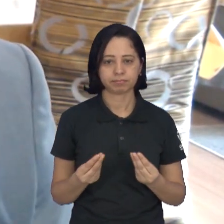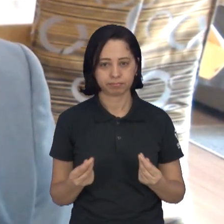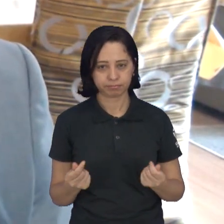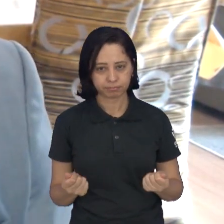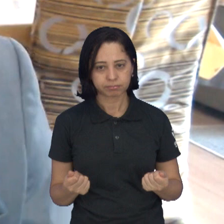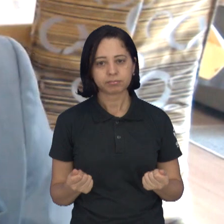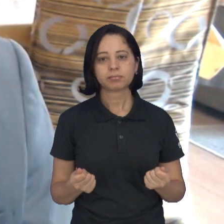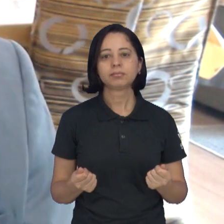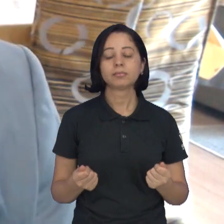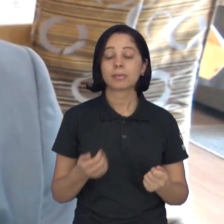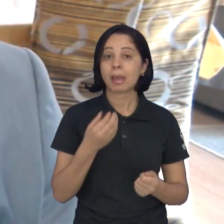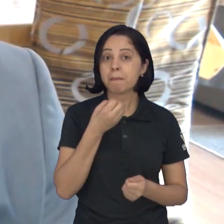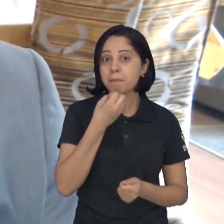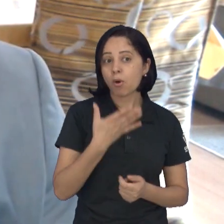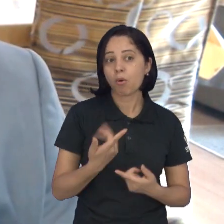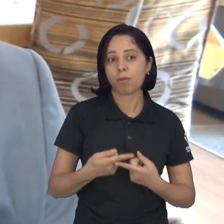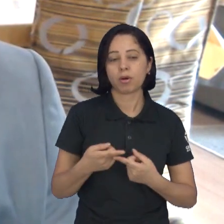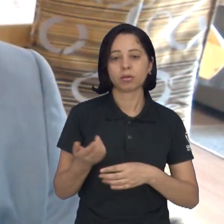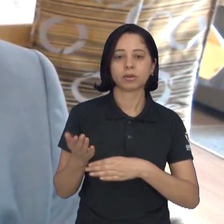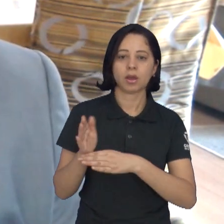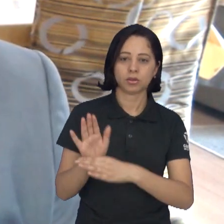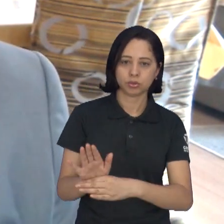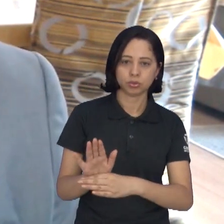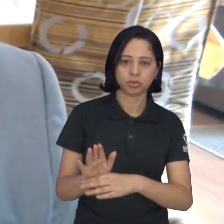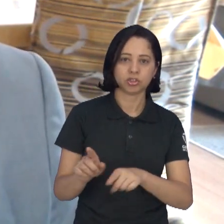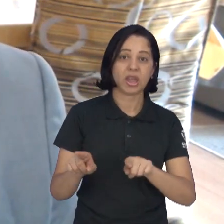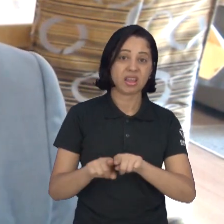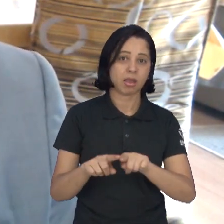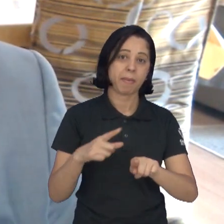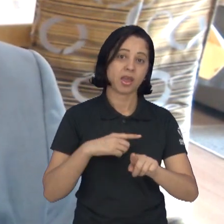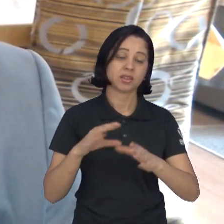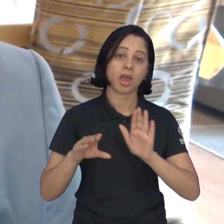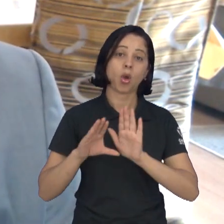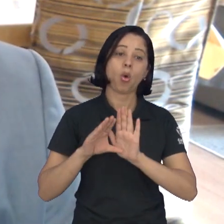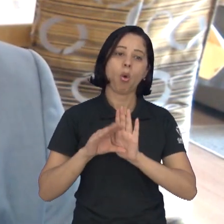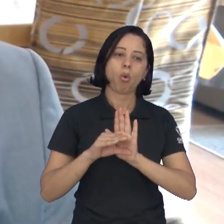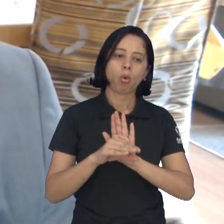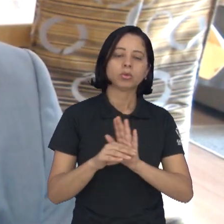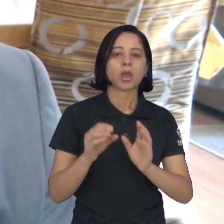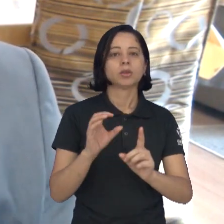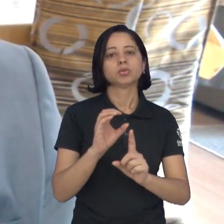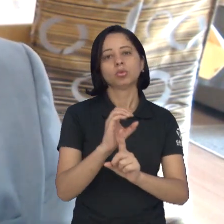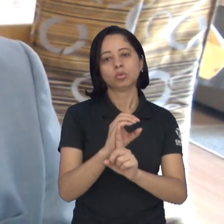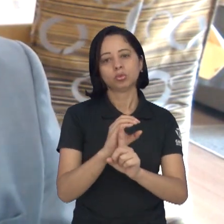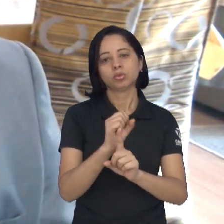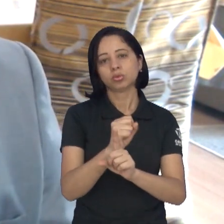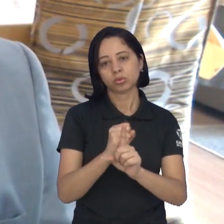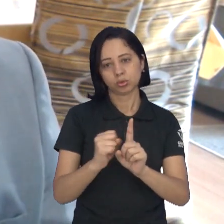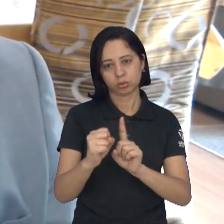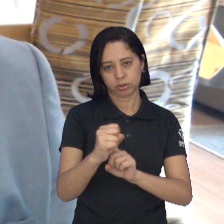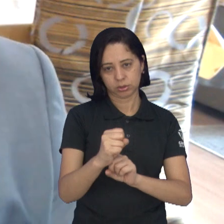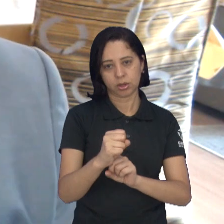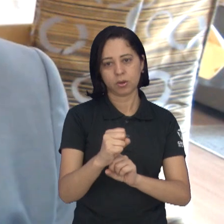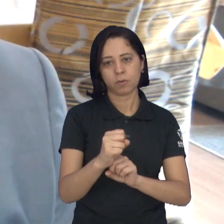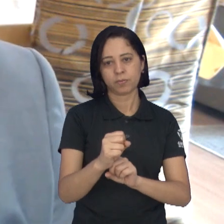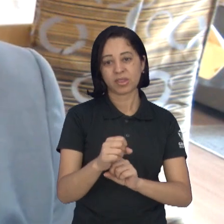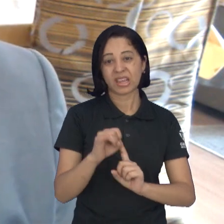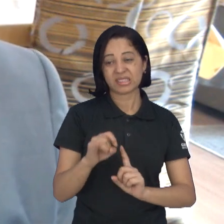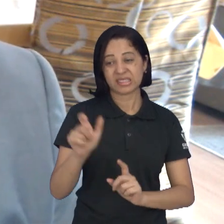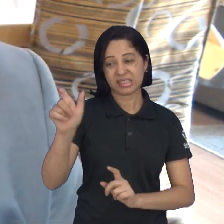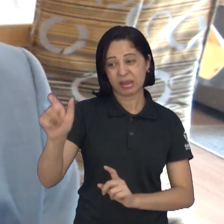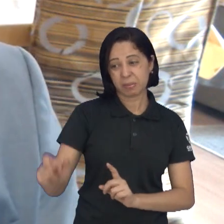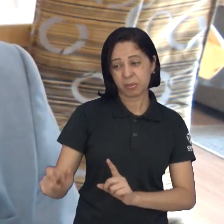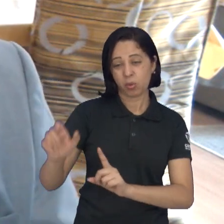ele mesmo, mas também tem um contexto social nessa situação, justamente porque caso ele tenha problema